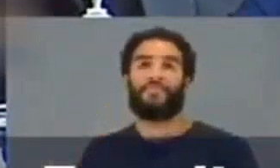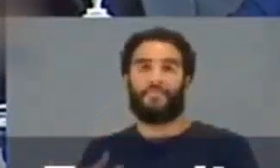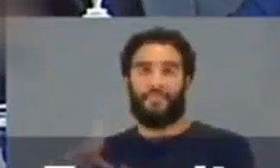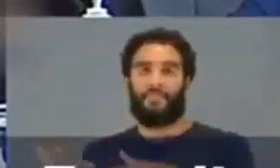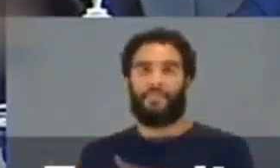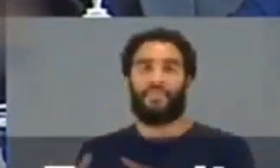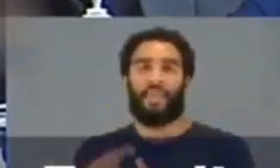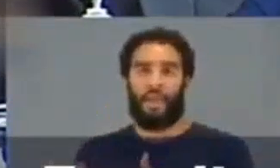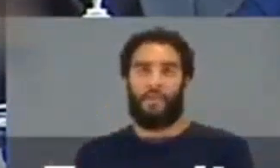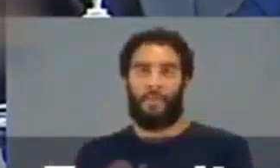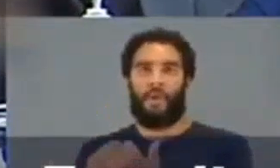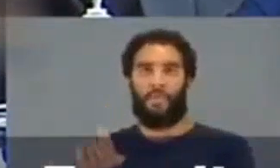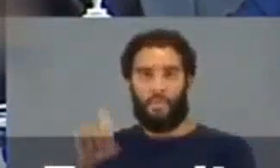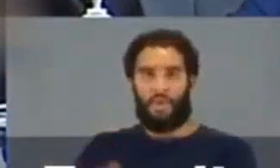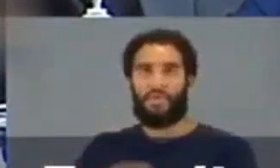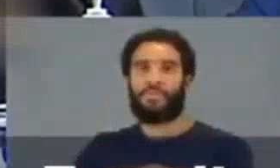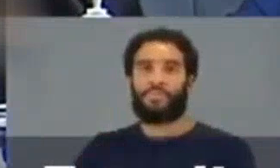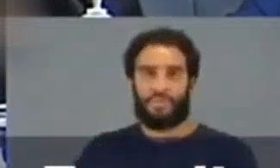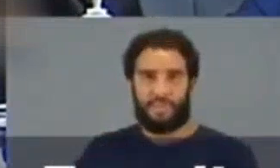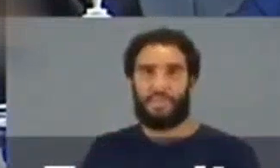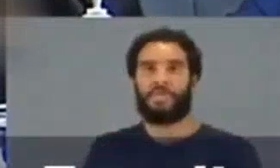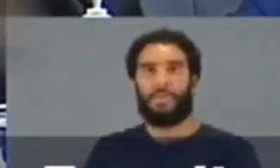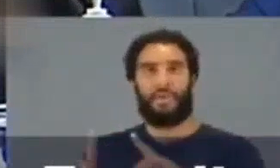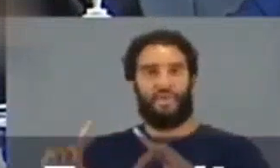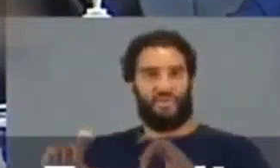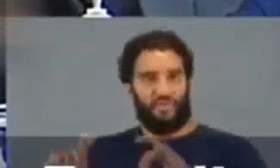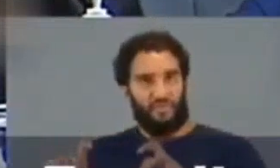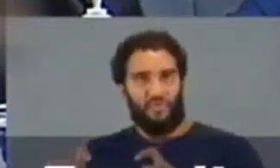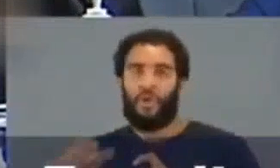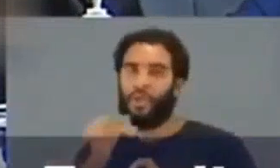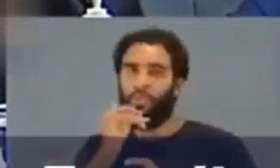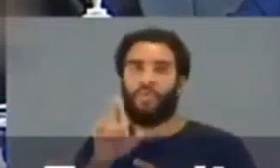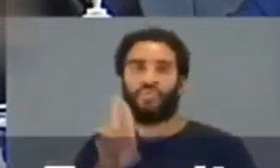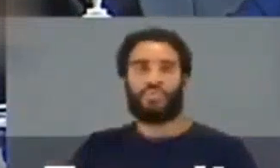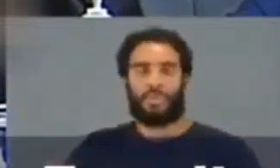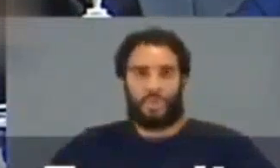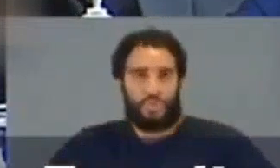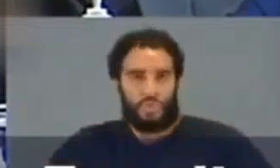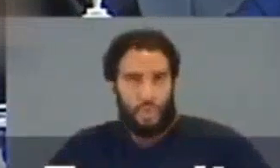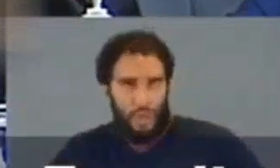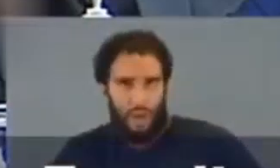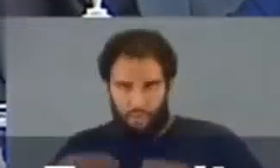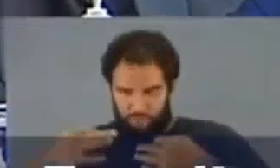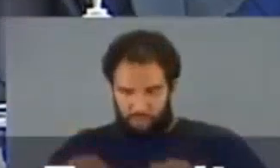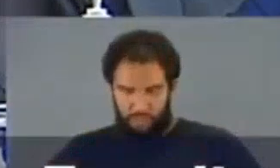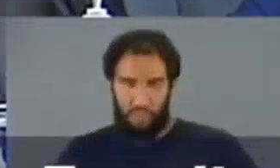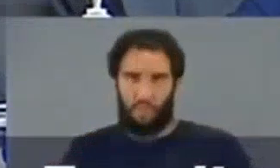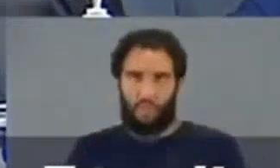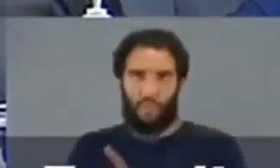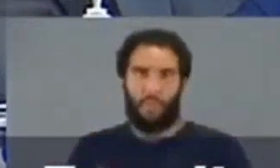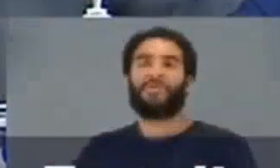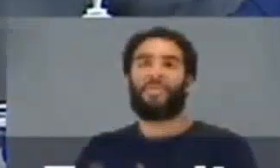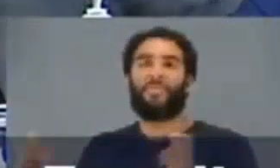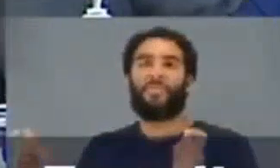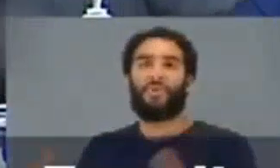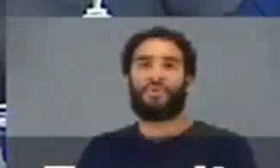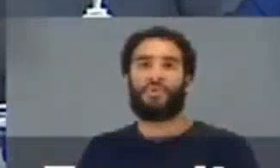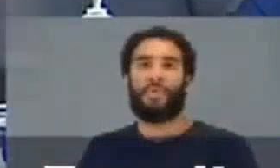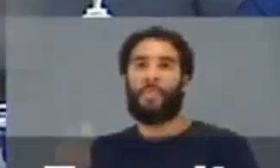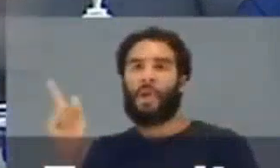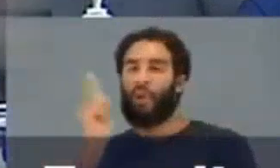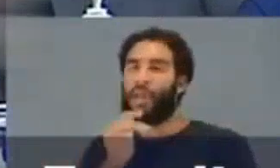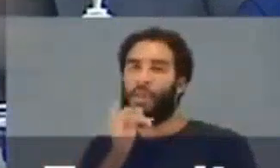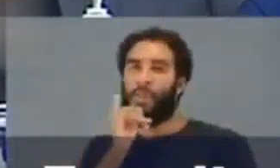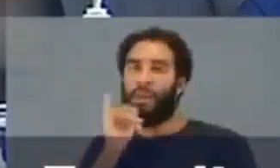do ex-presidente, postas fotos, inclusive, uniformizados, enfim, mas constam, por exemplo, do seu currículo, pudesse, na